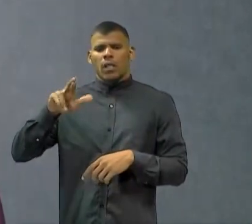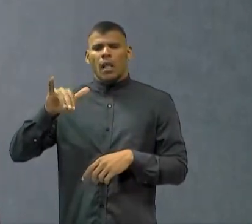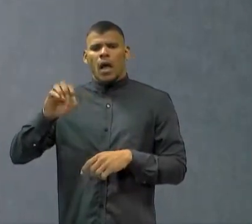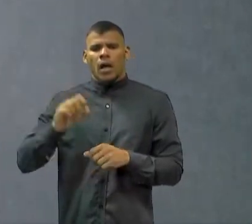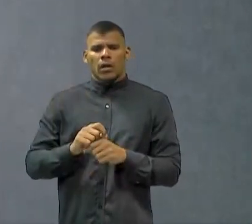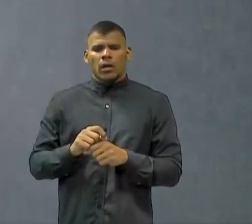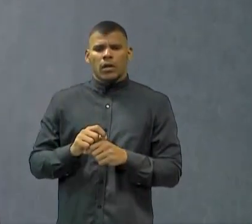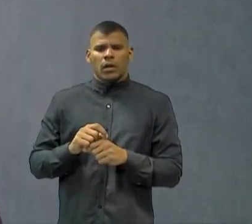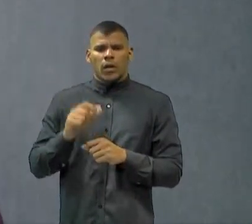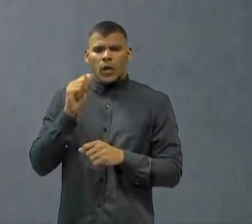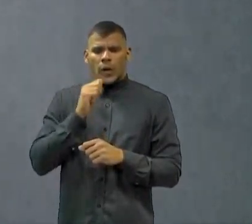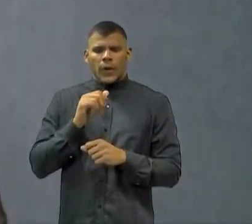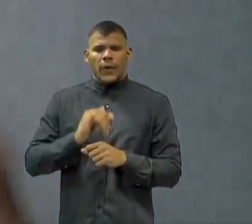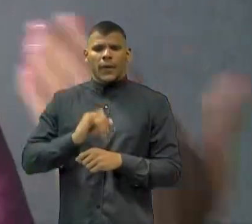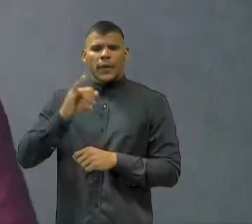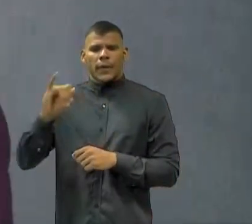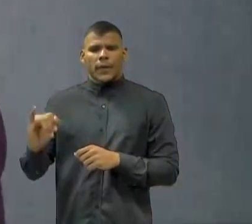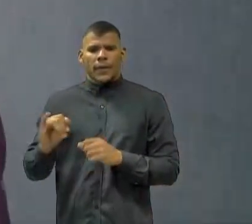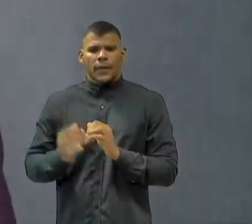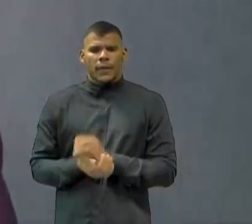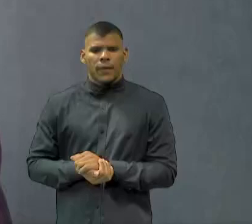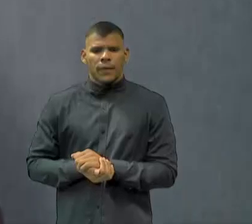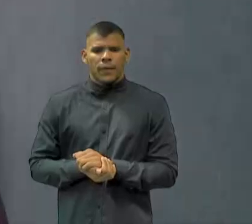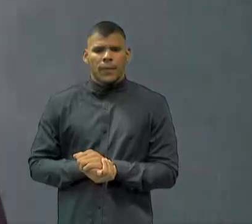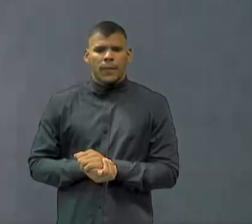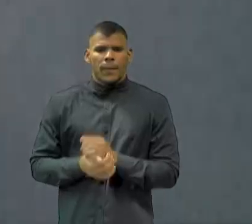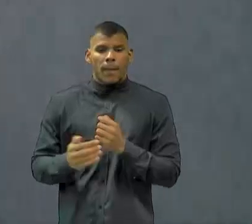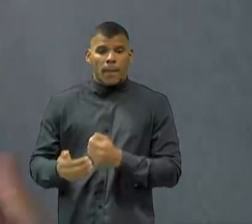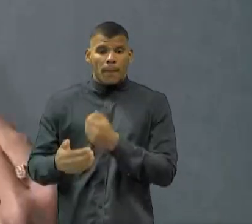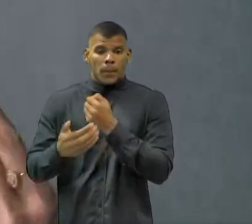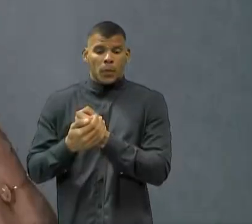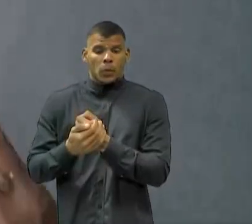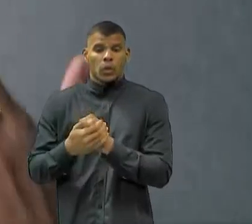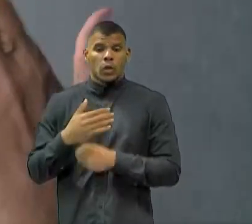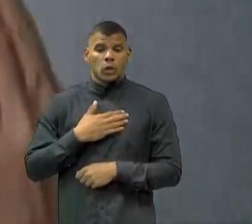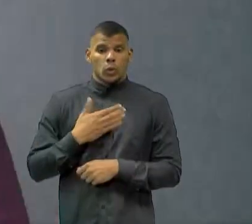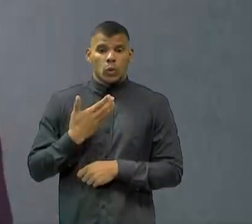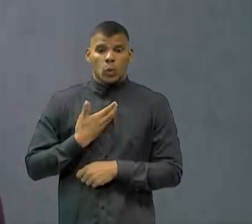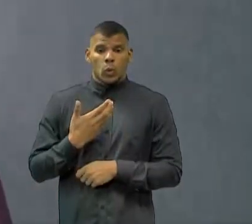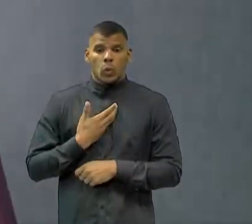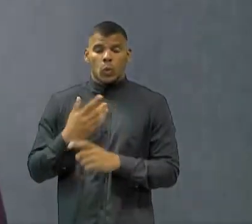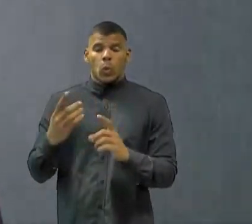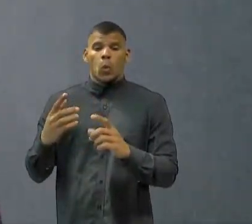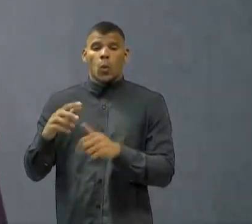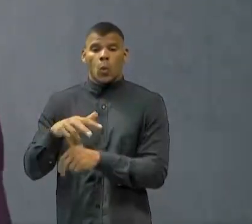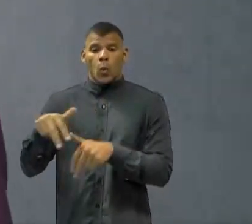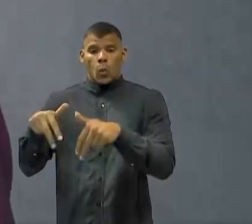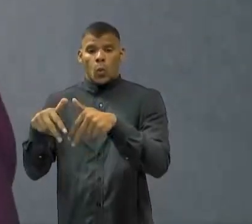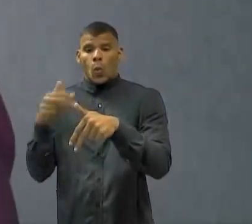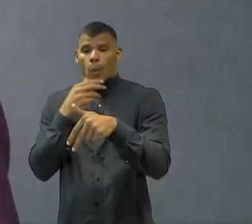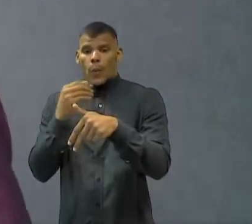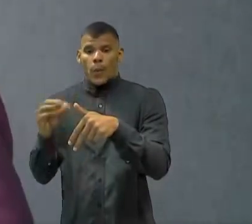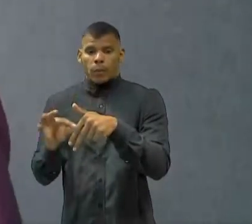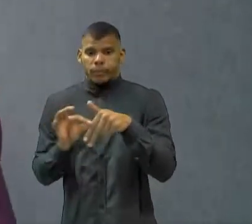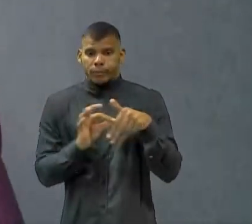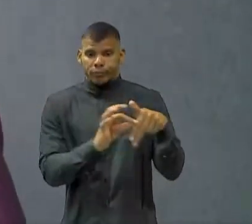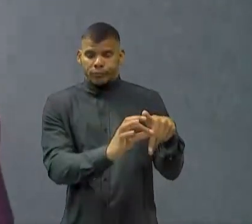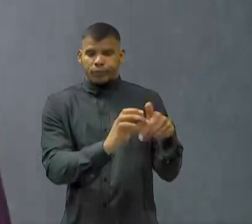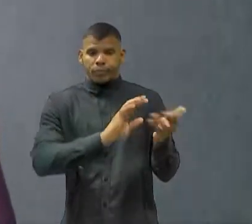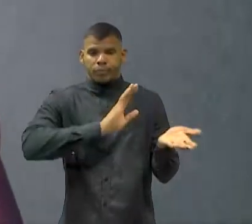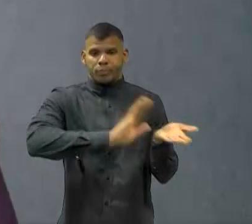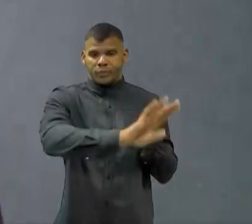porta. Essa mulher viu e ela conseguiu proteger a minha amiga, expulsar o agressor do ambiente